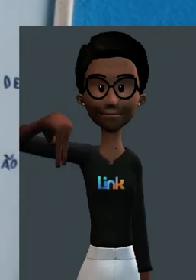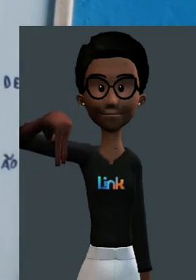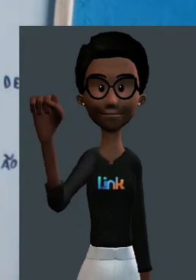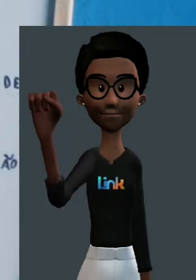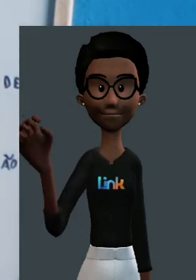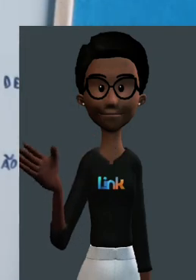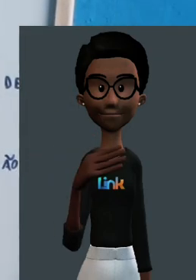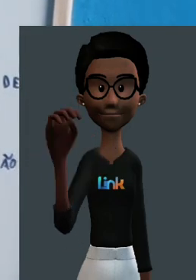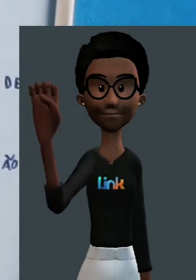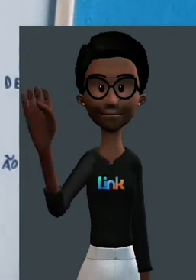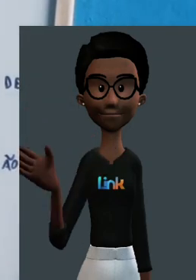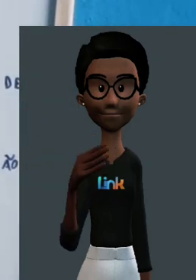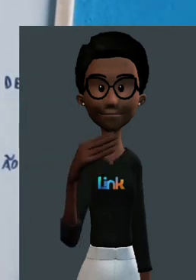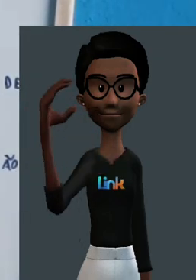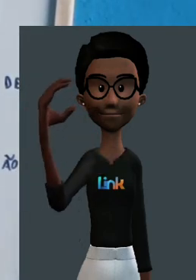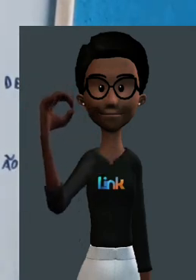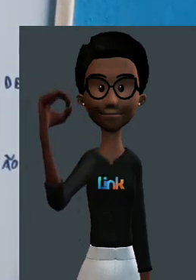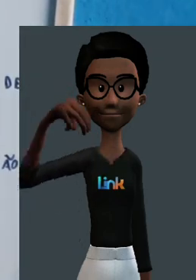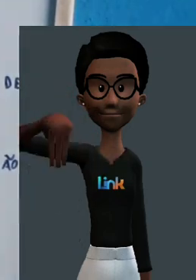pessoa estudou,